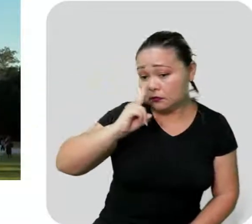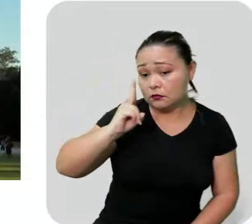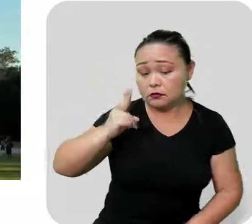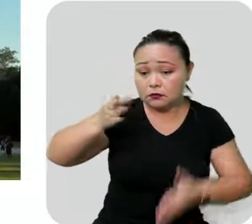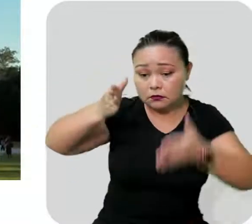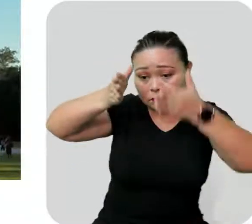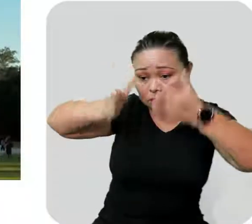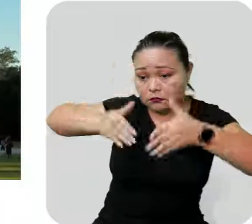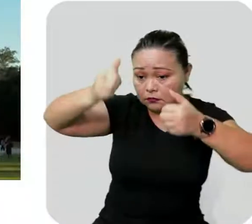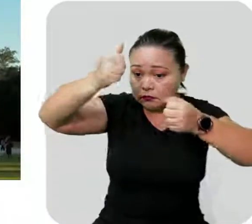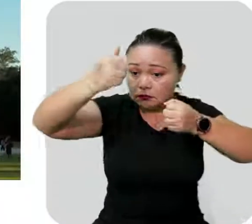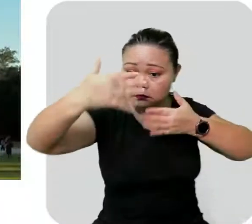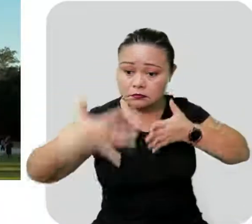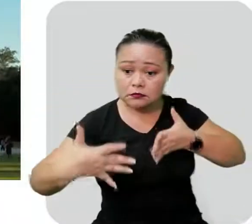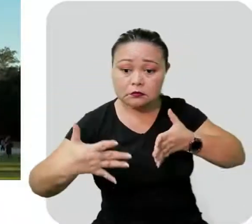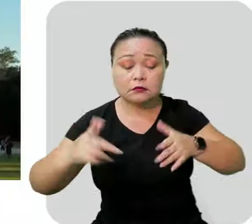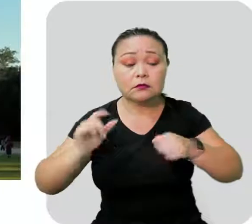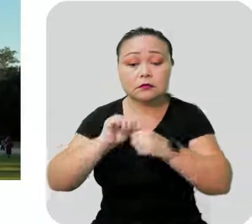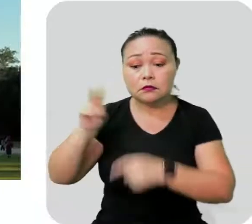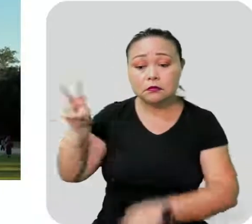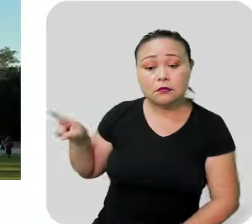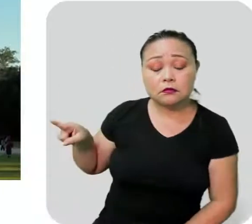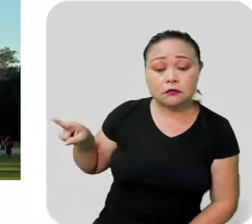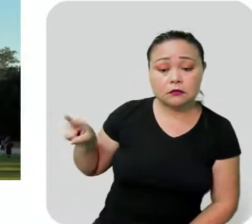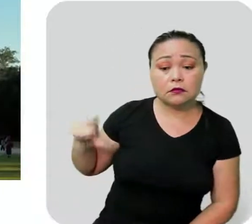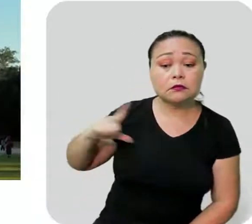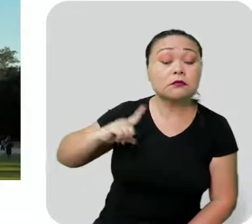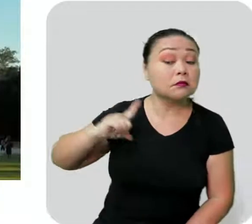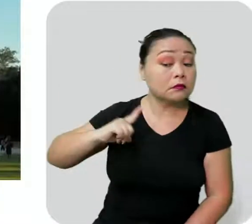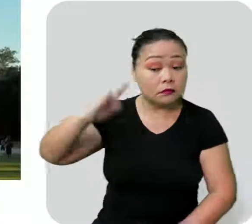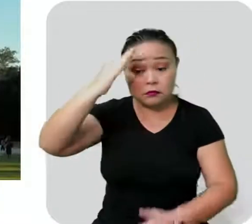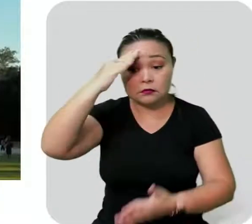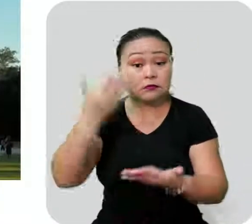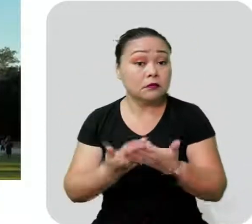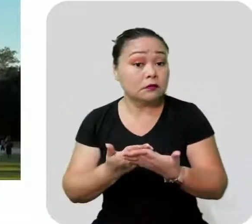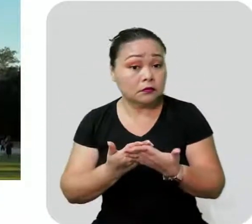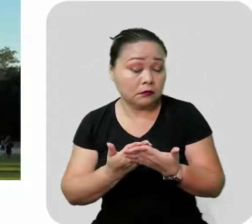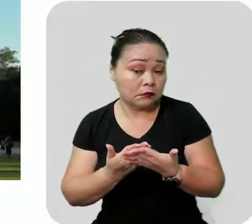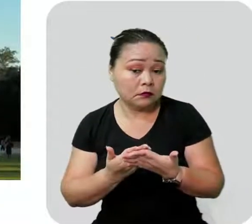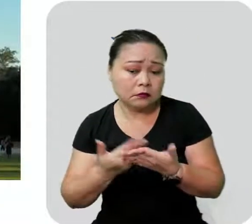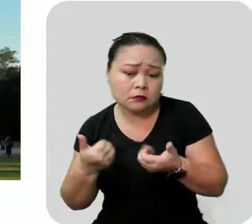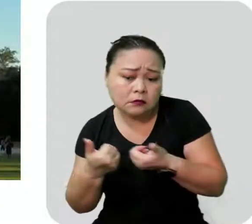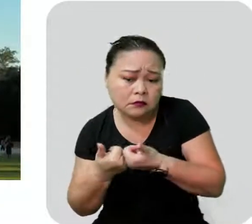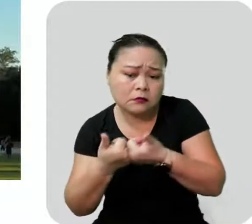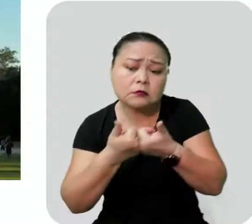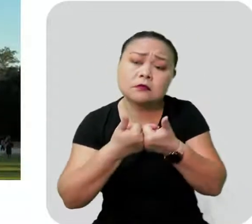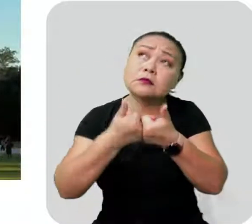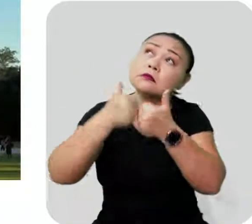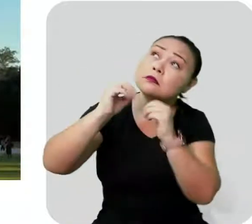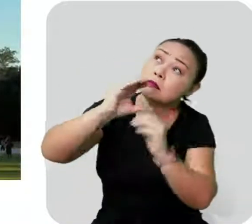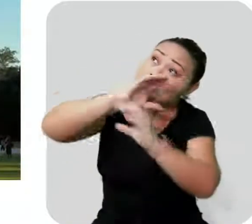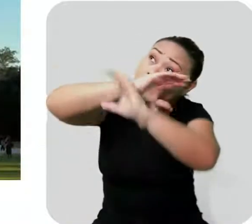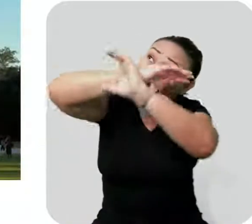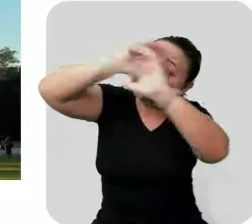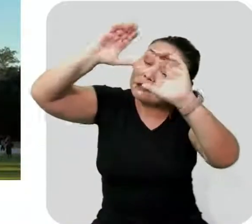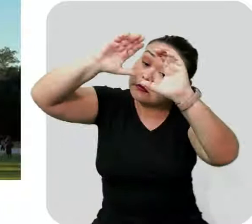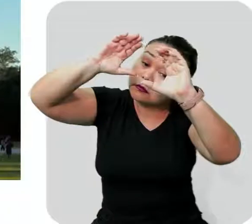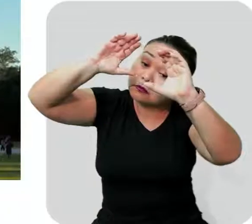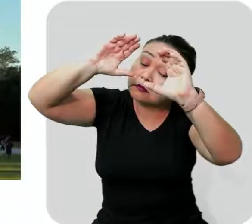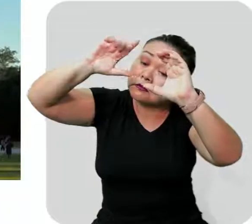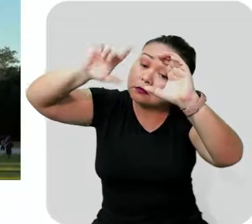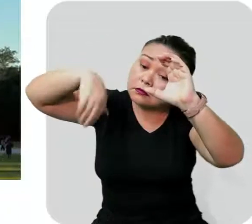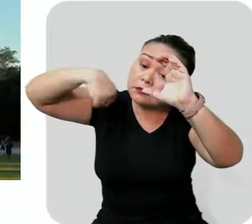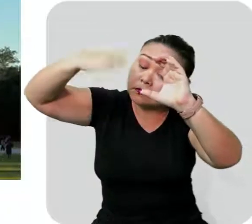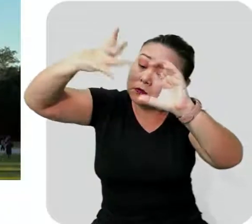pirâmides Olá tinha crença que quanto mais próximo do céu estava mais